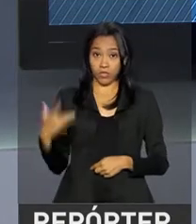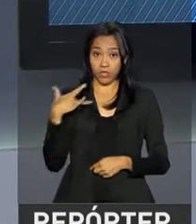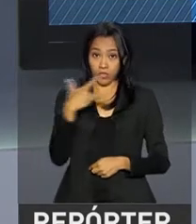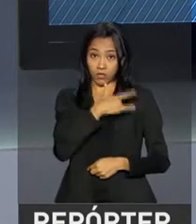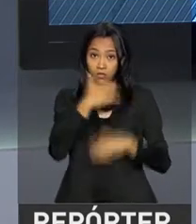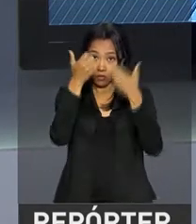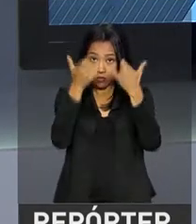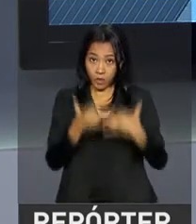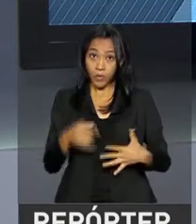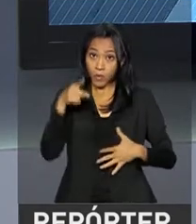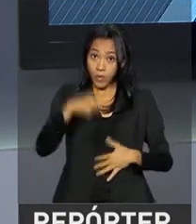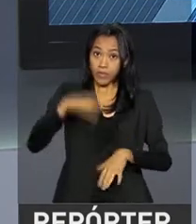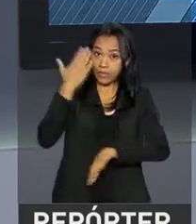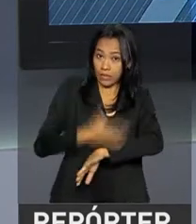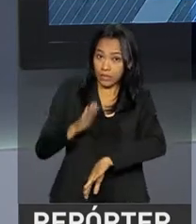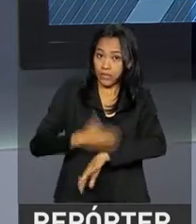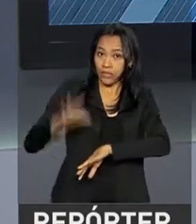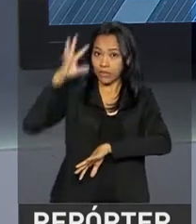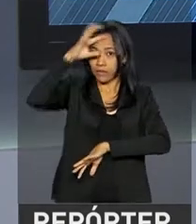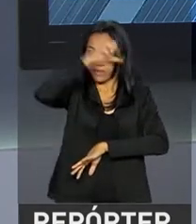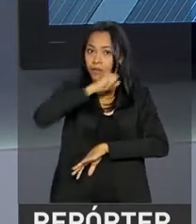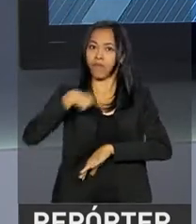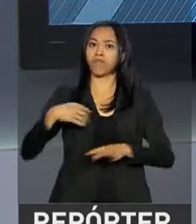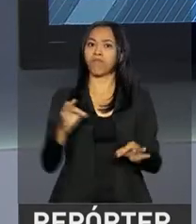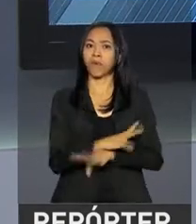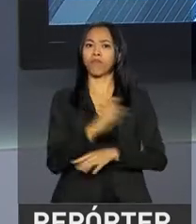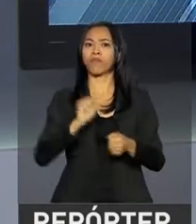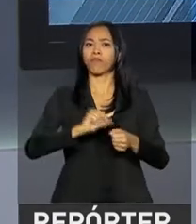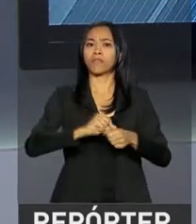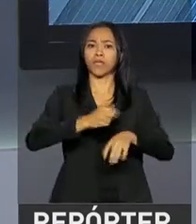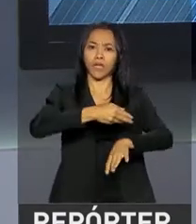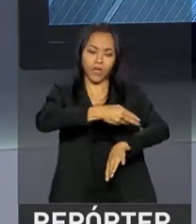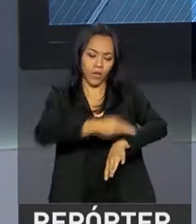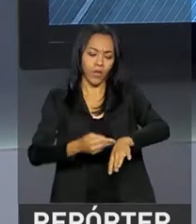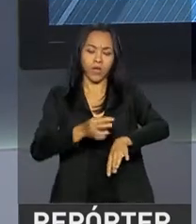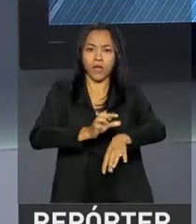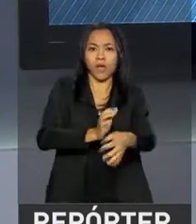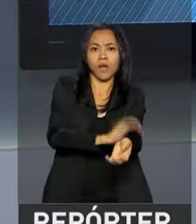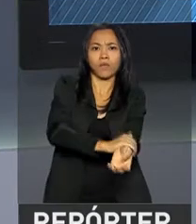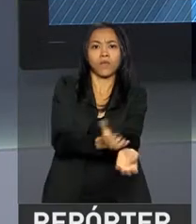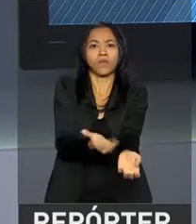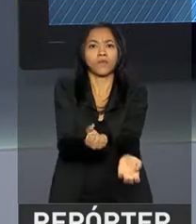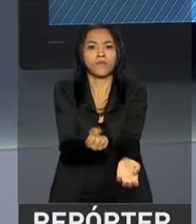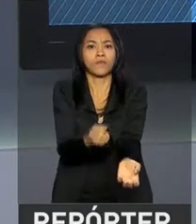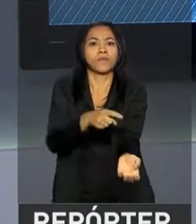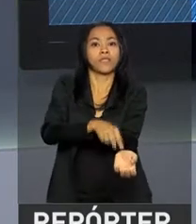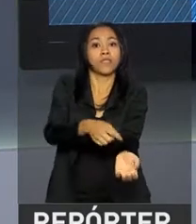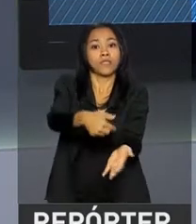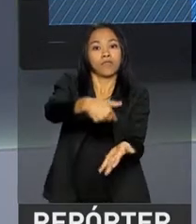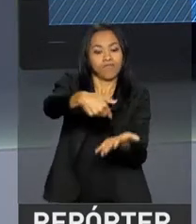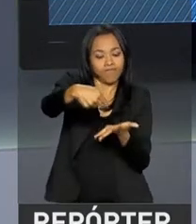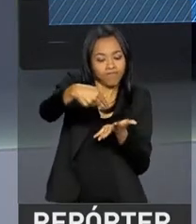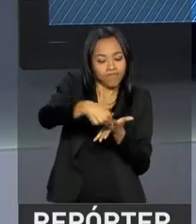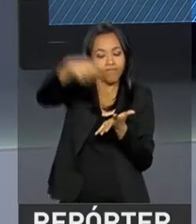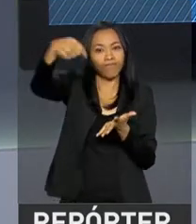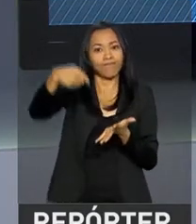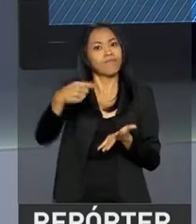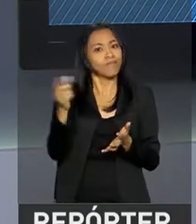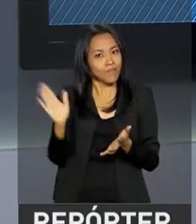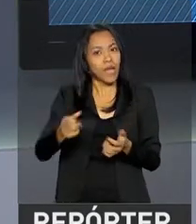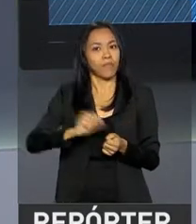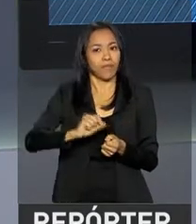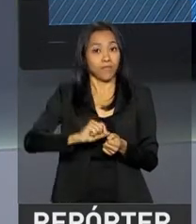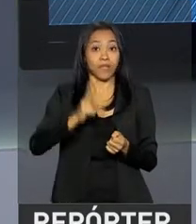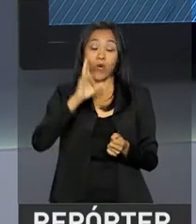qualificação, os agentes de saúde estarão aptos a fazer curativos, medir a pressão e a glicemia dos pacientes. A meta é melhorar